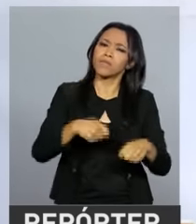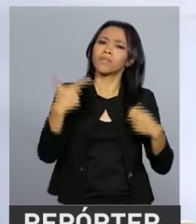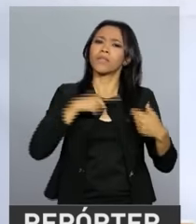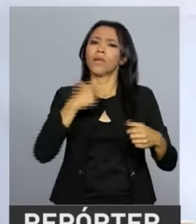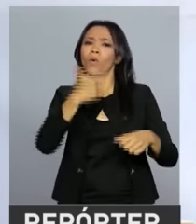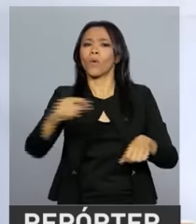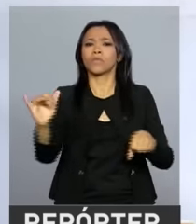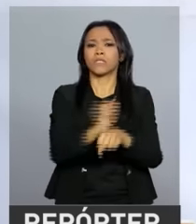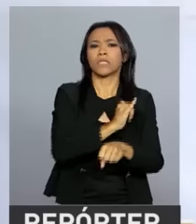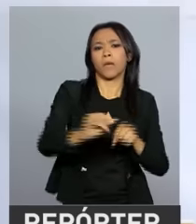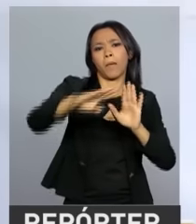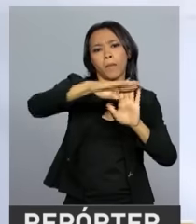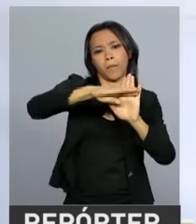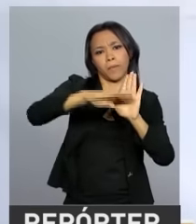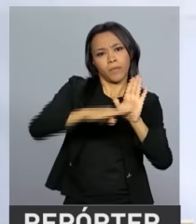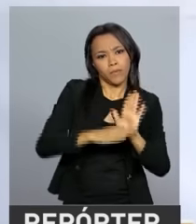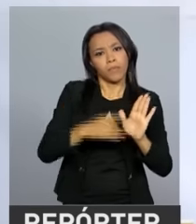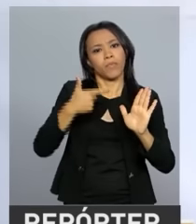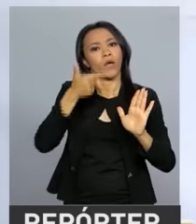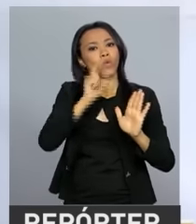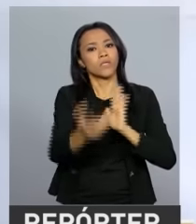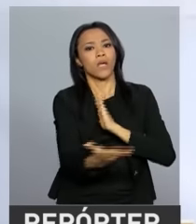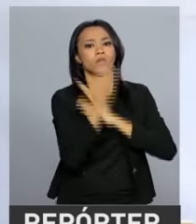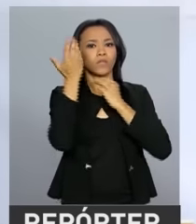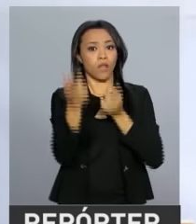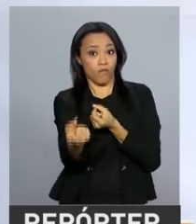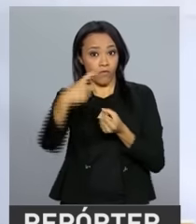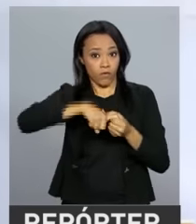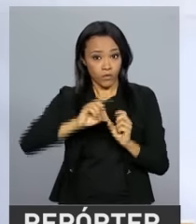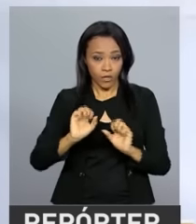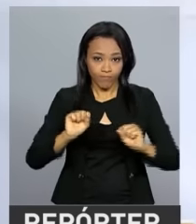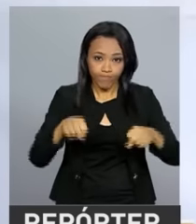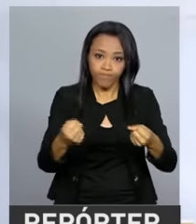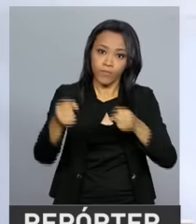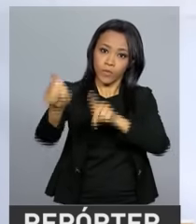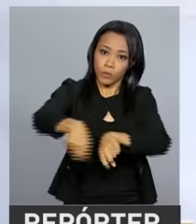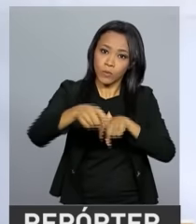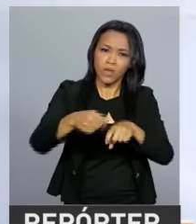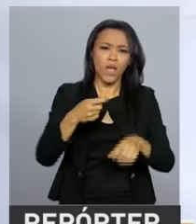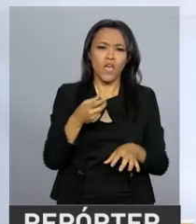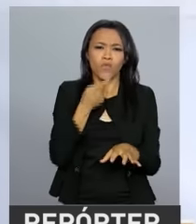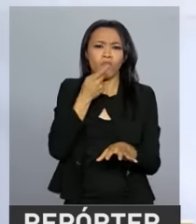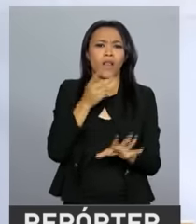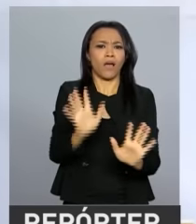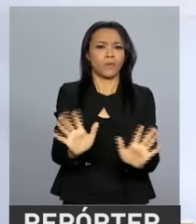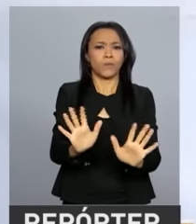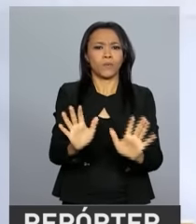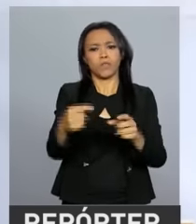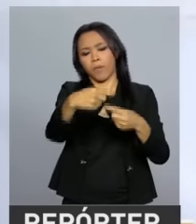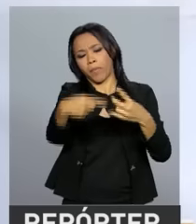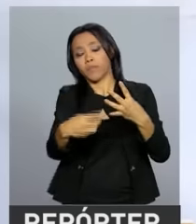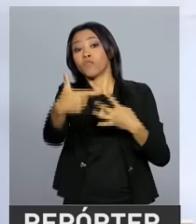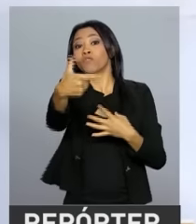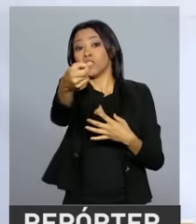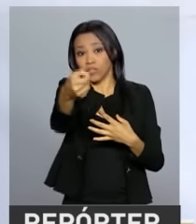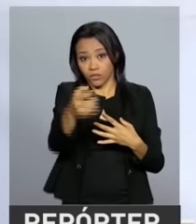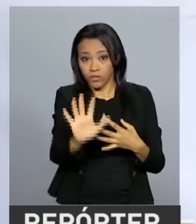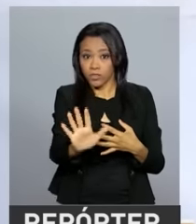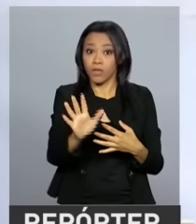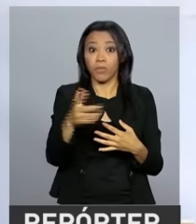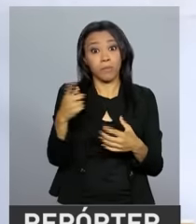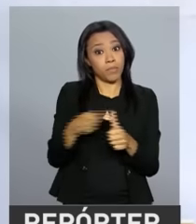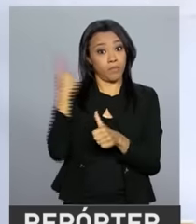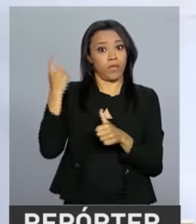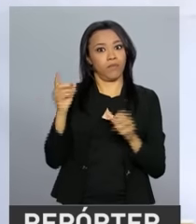nós estamos trabalhando com umas 20 hipóteses, mas não vou aqui enunciar nada. Por quê? Porque nós queremos ver conselhos,